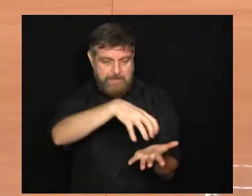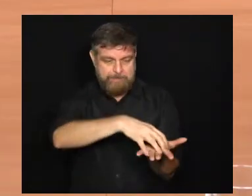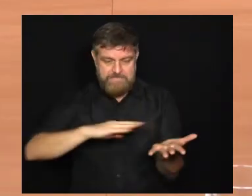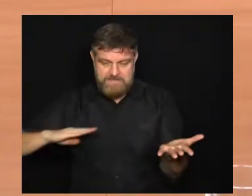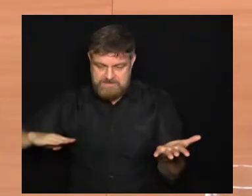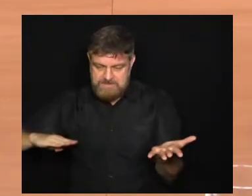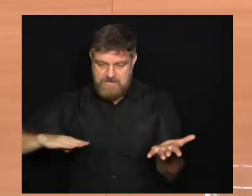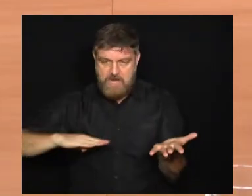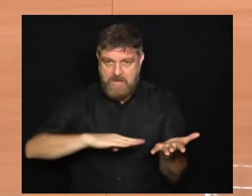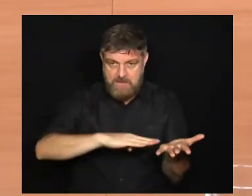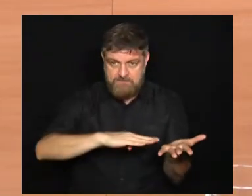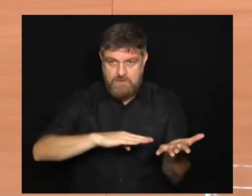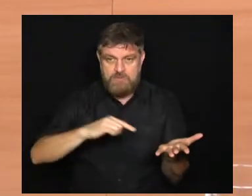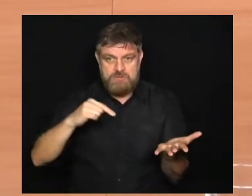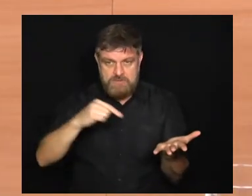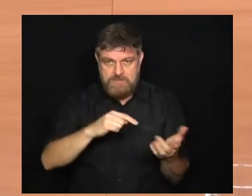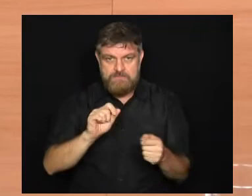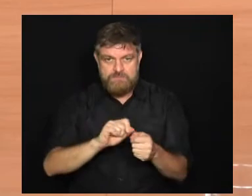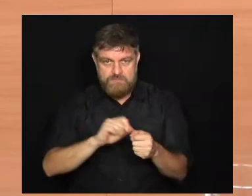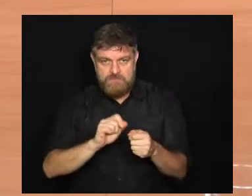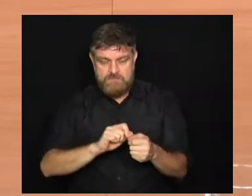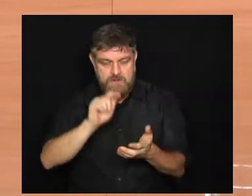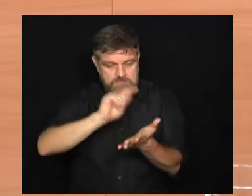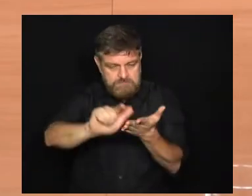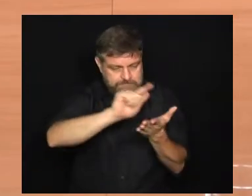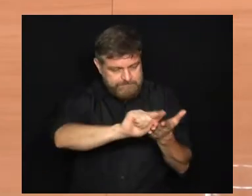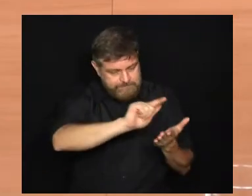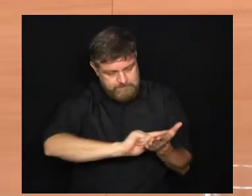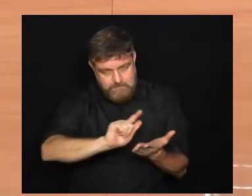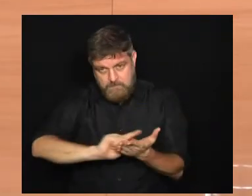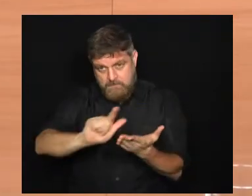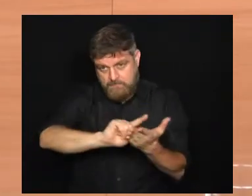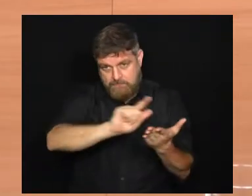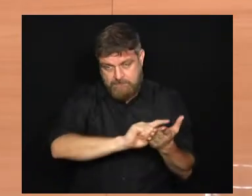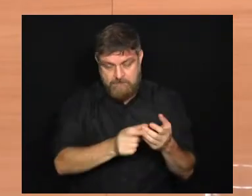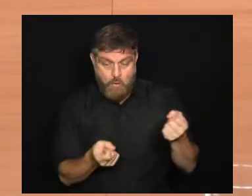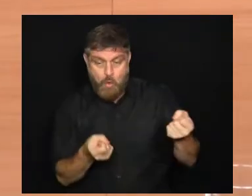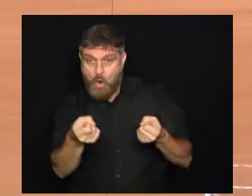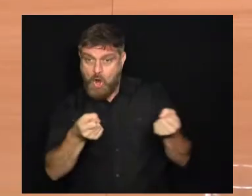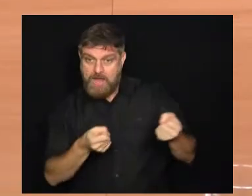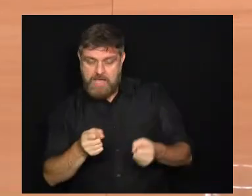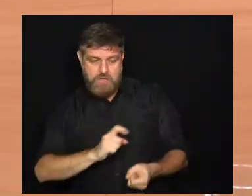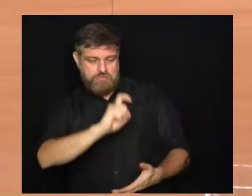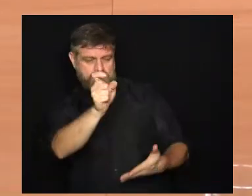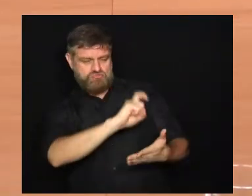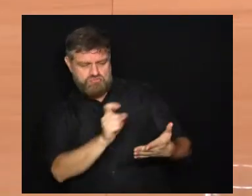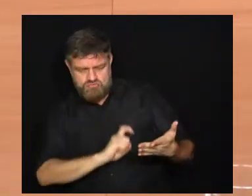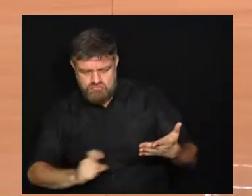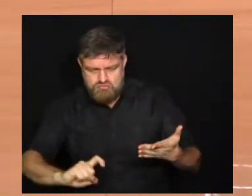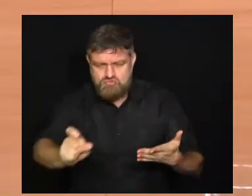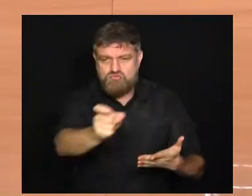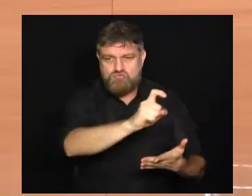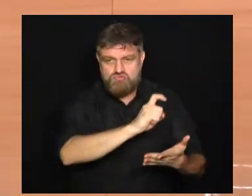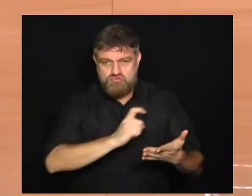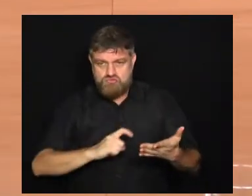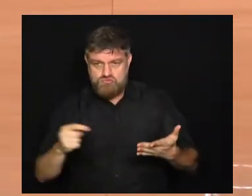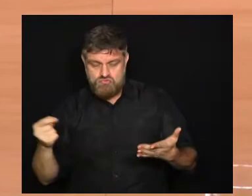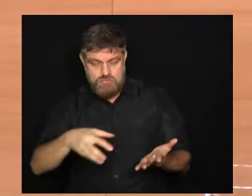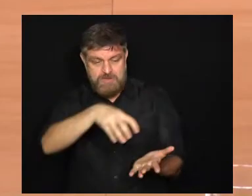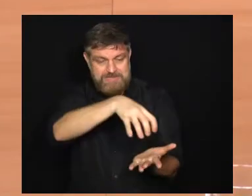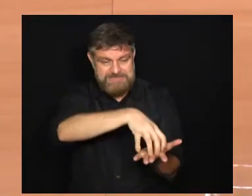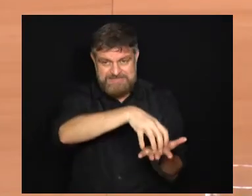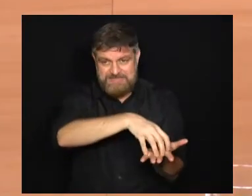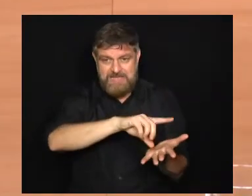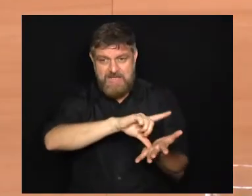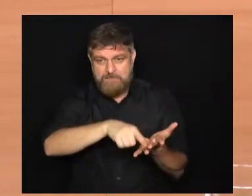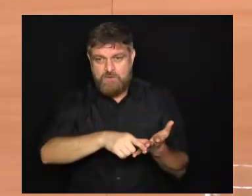que ela não seja fonte de contágio. Então ela faz todo o processo de de antisepsia e de asepsia, feito dentro da unidade,